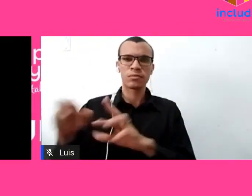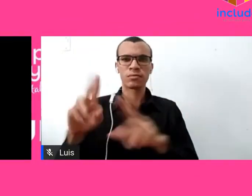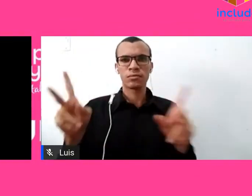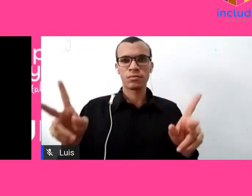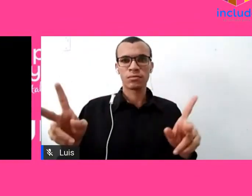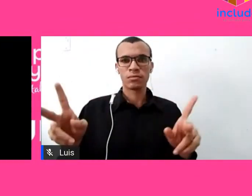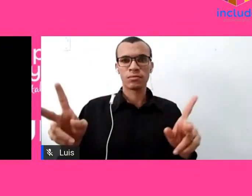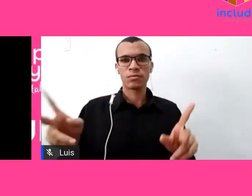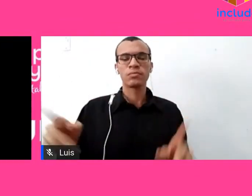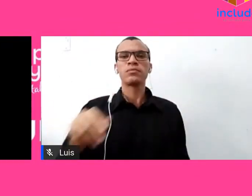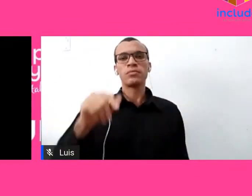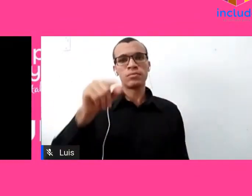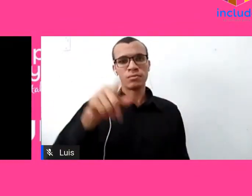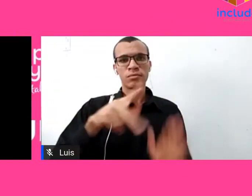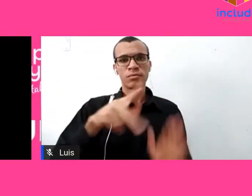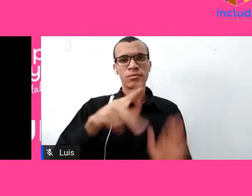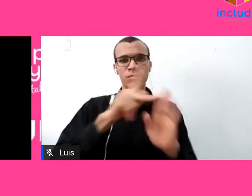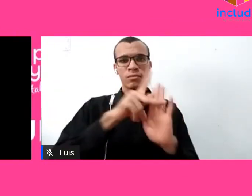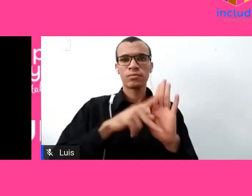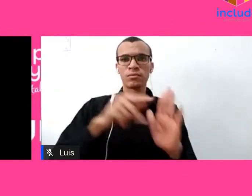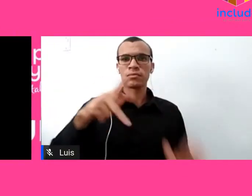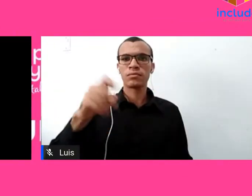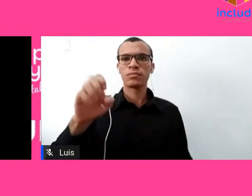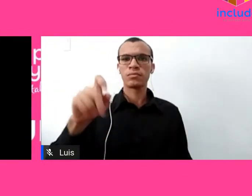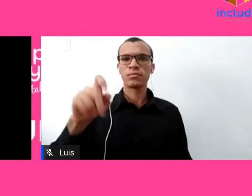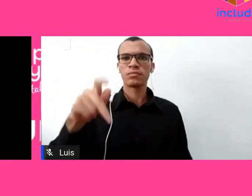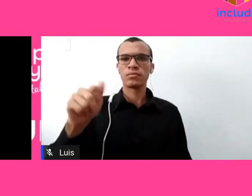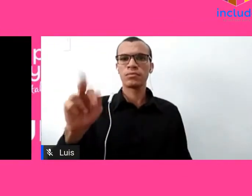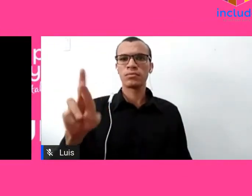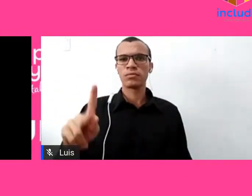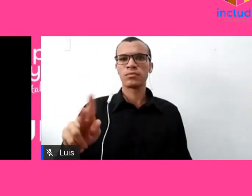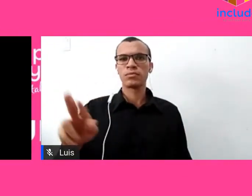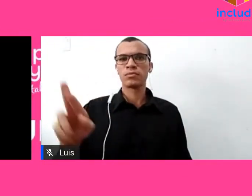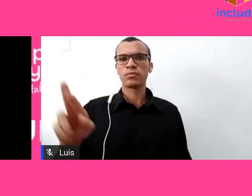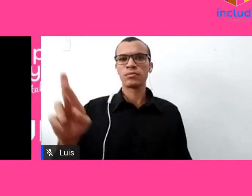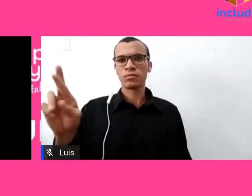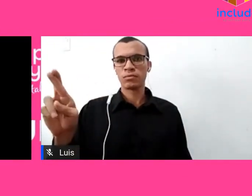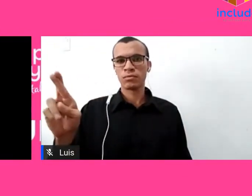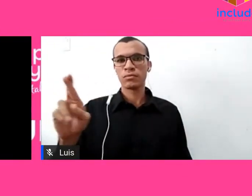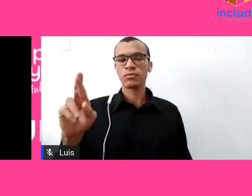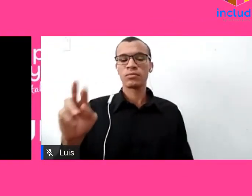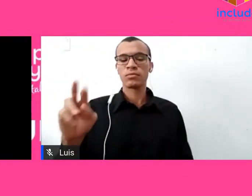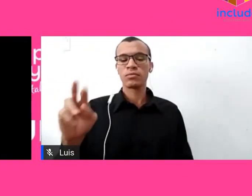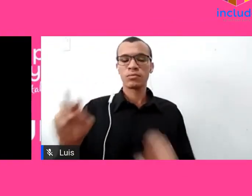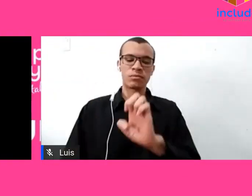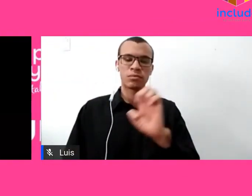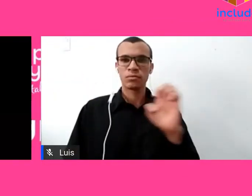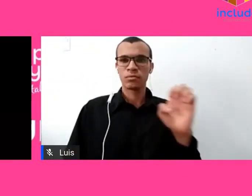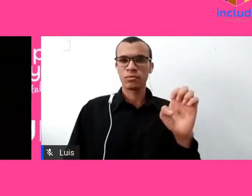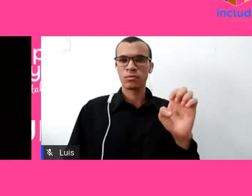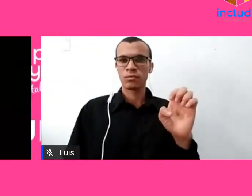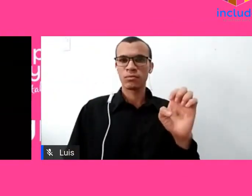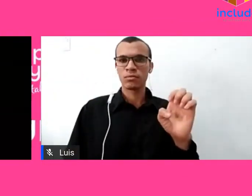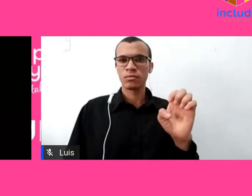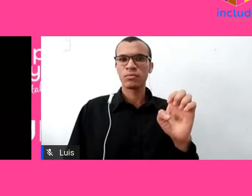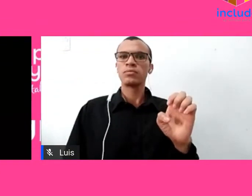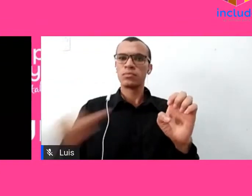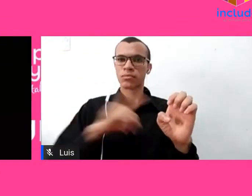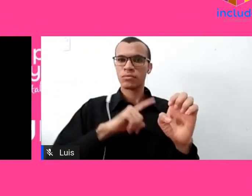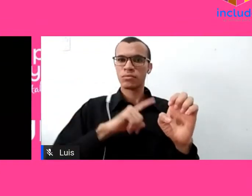programa Pepakura. E do lado esquerdo, aqui eu tenho, então, o objeto em 3D,